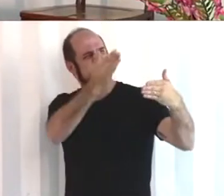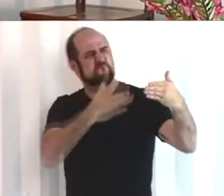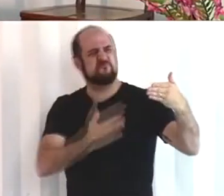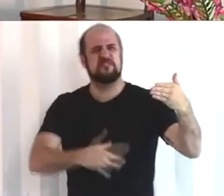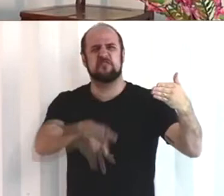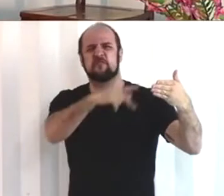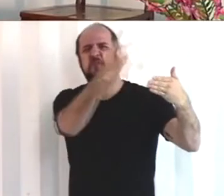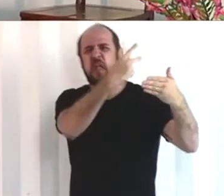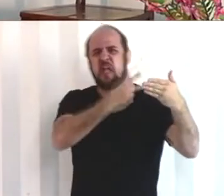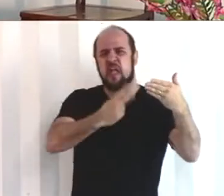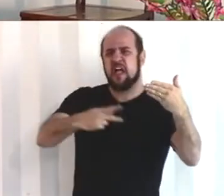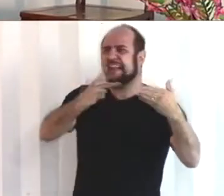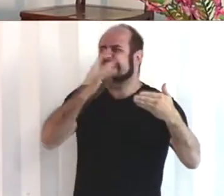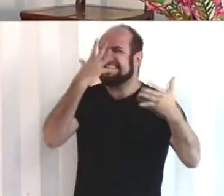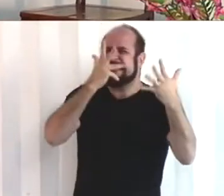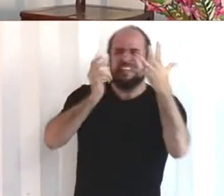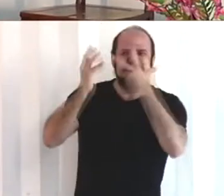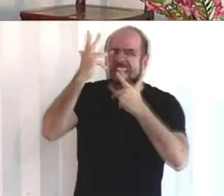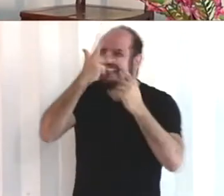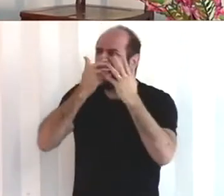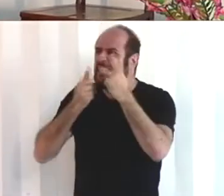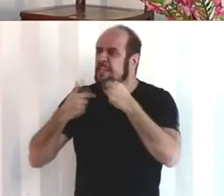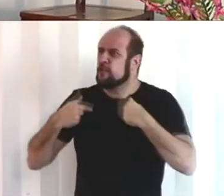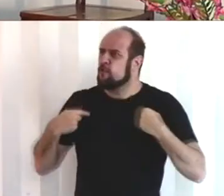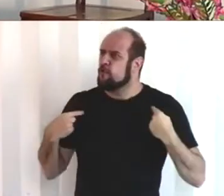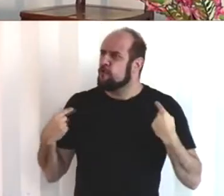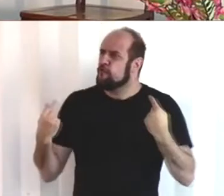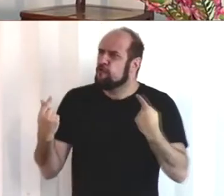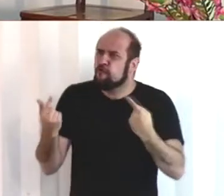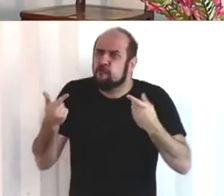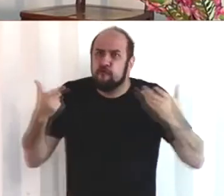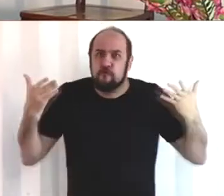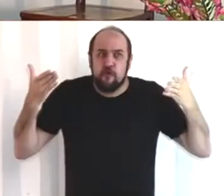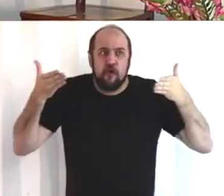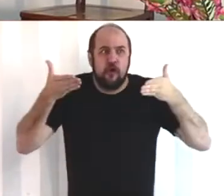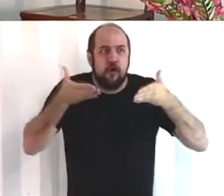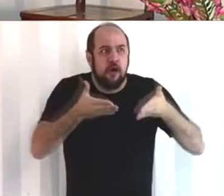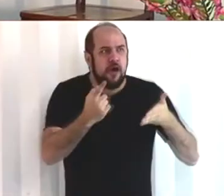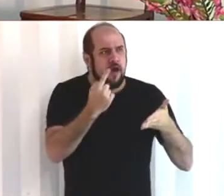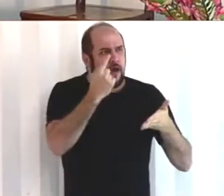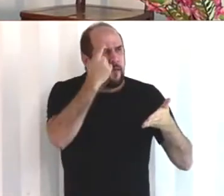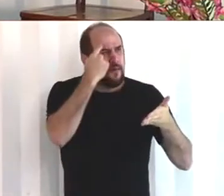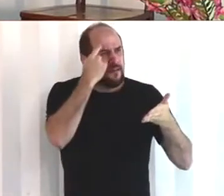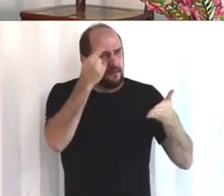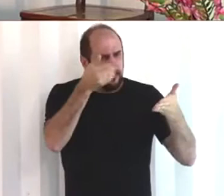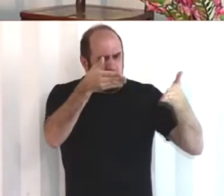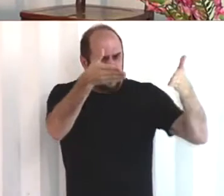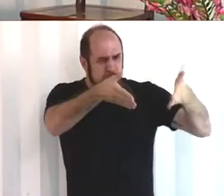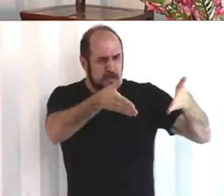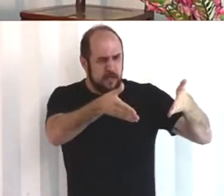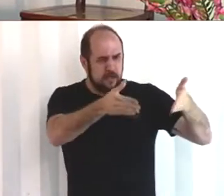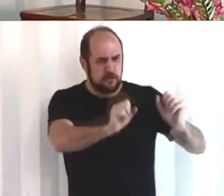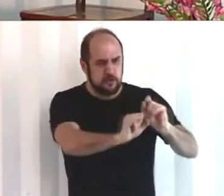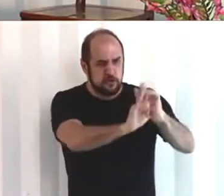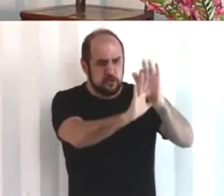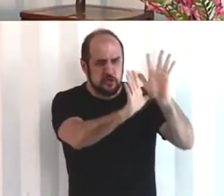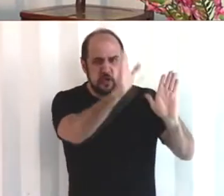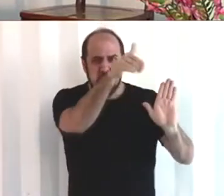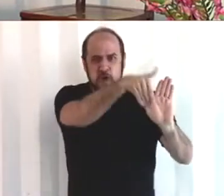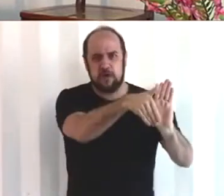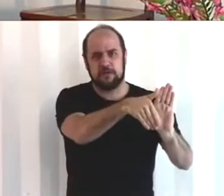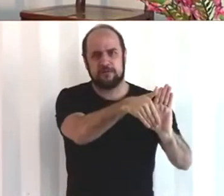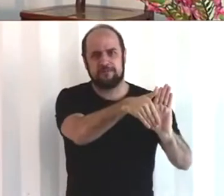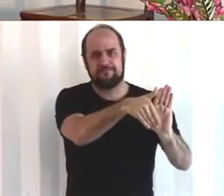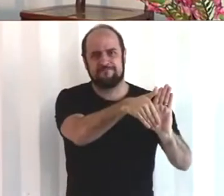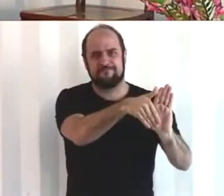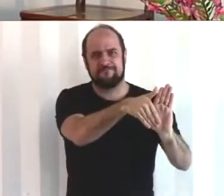e você, ao entrar naqueles lugares, o que te leva a pensar naquilo é a glória daquele lugar, mas não a glória